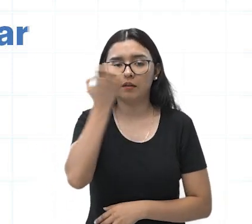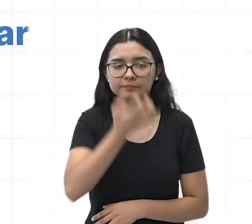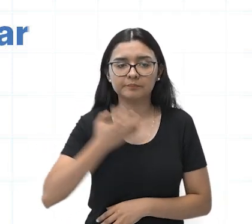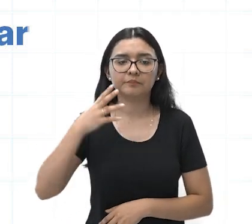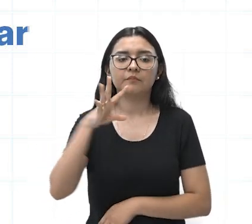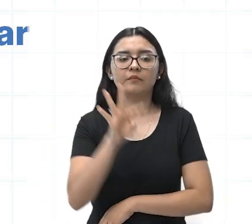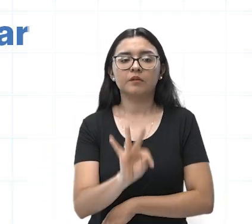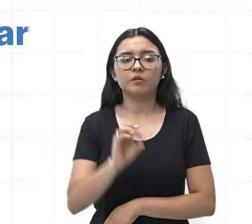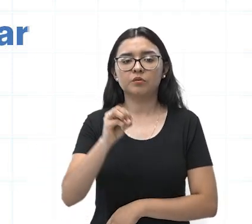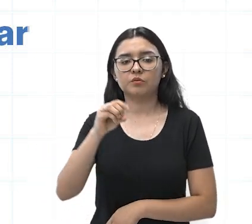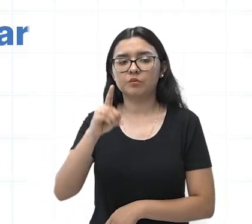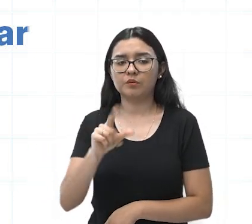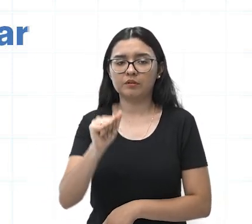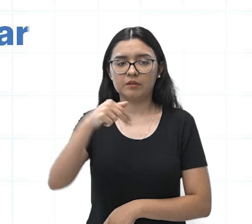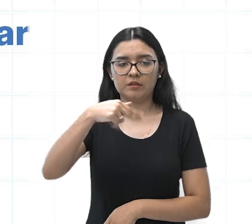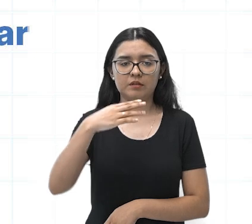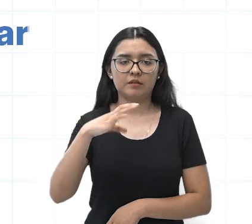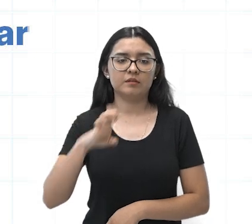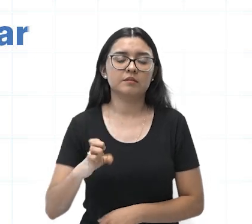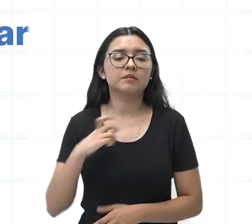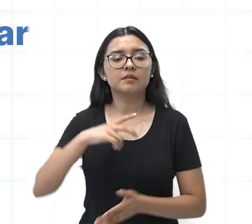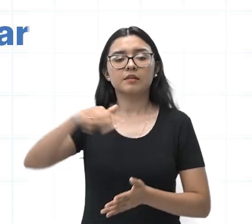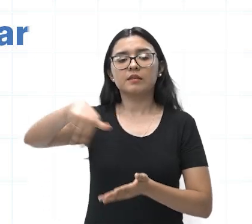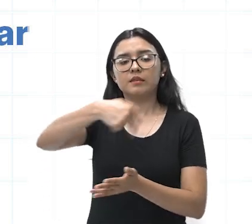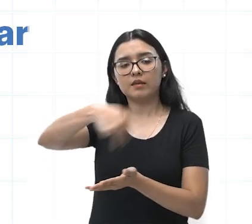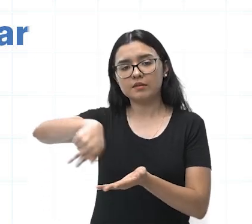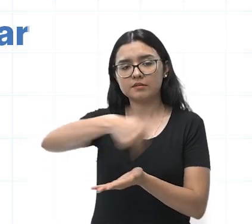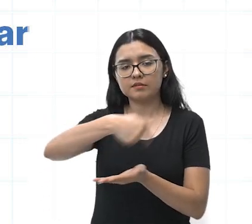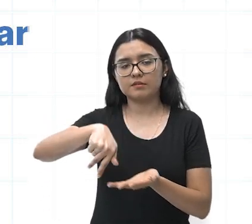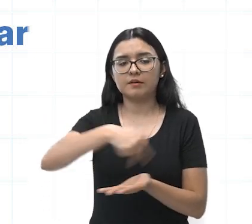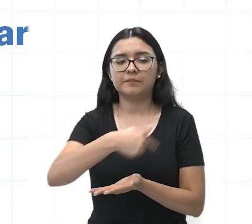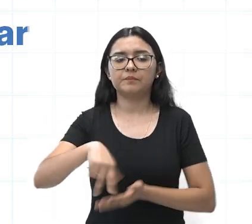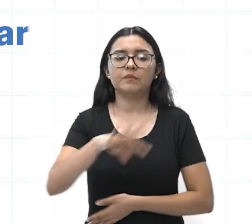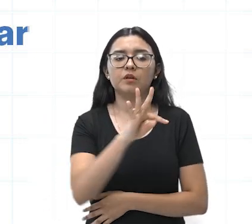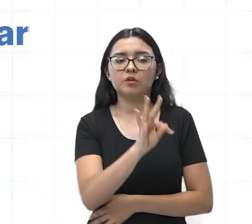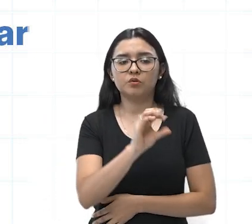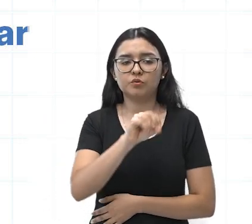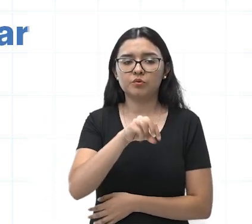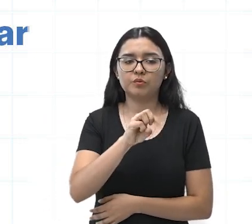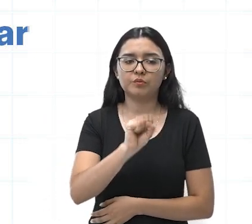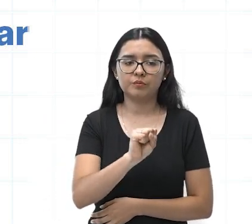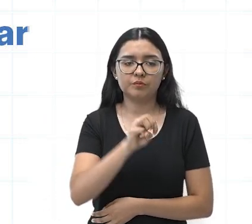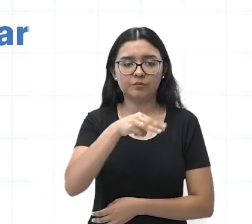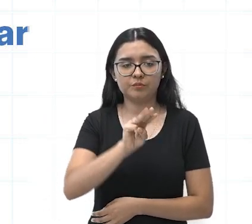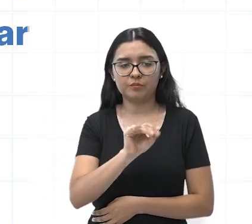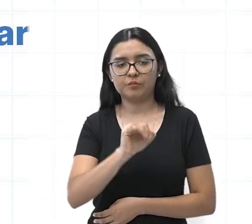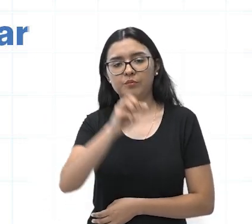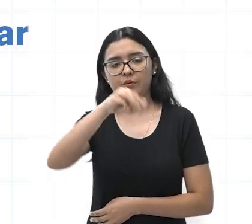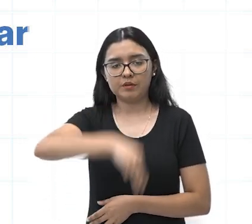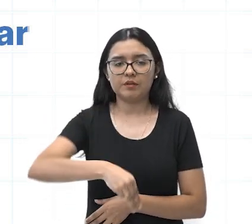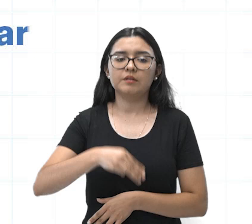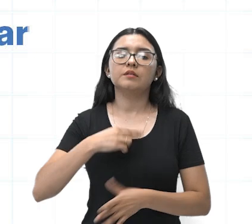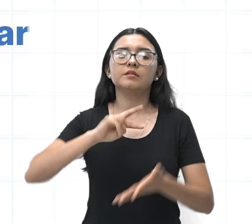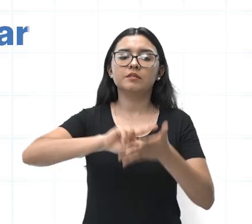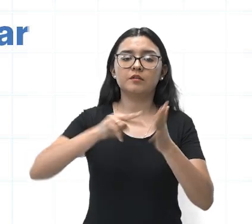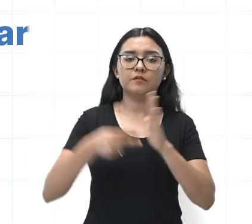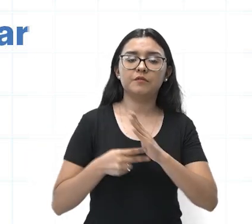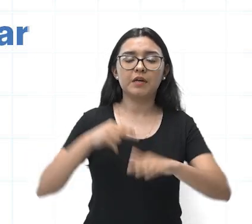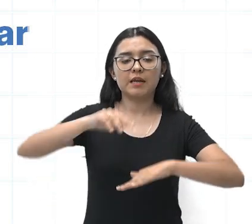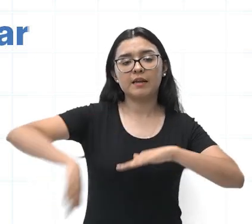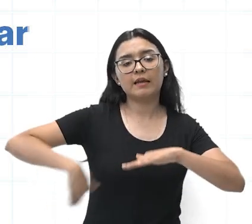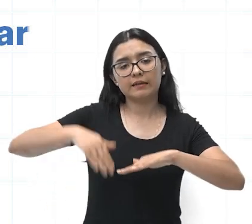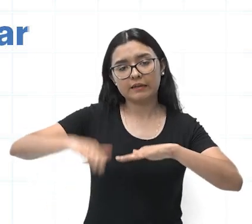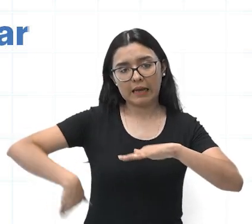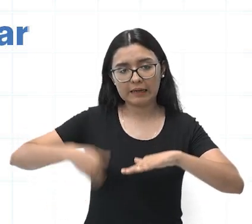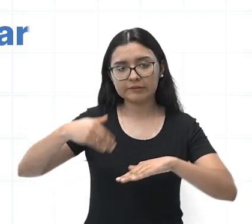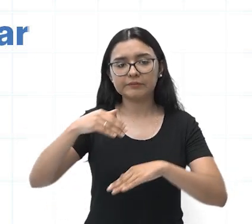cantar, to dance é dançar, to swim é nadar,